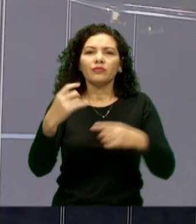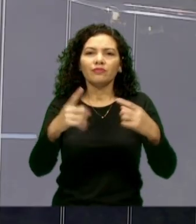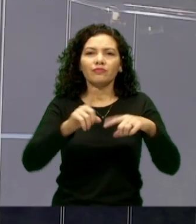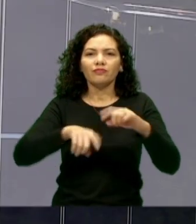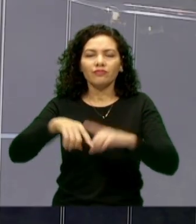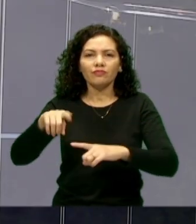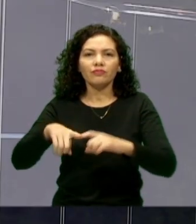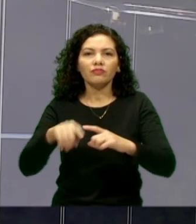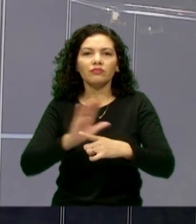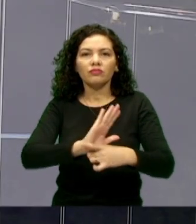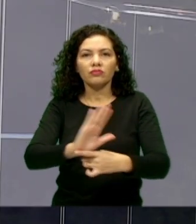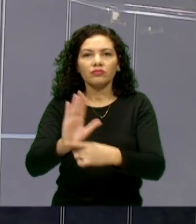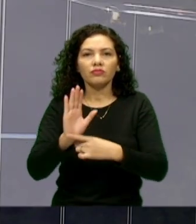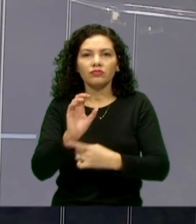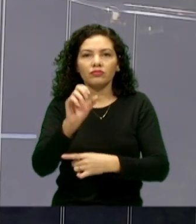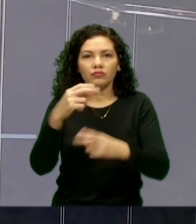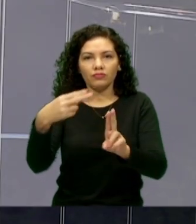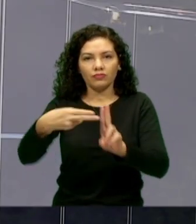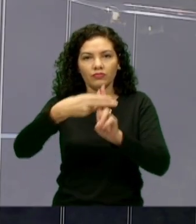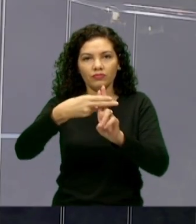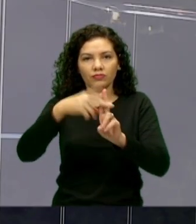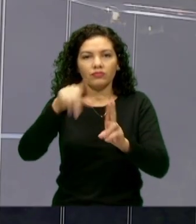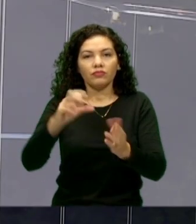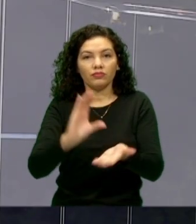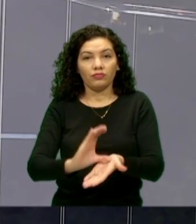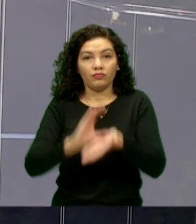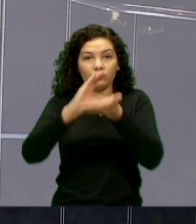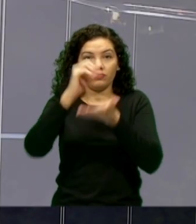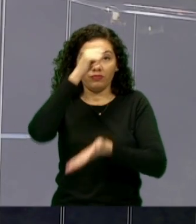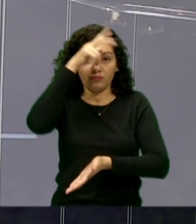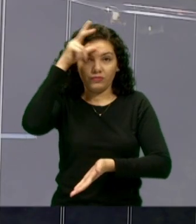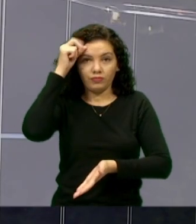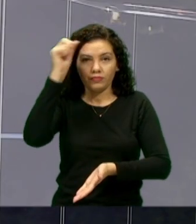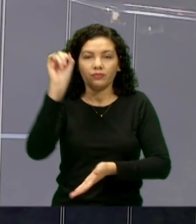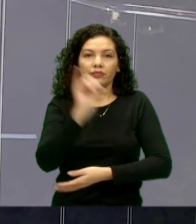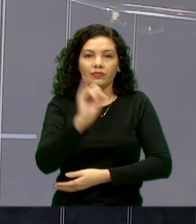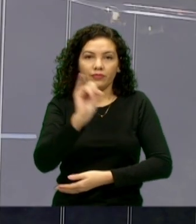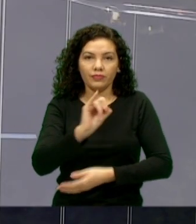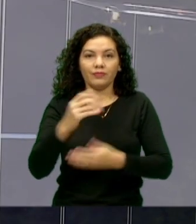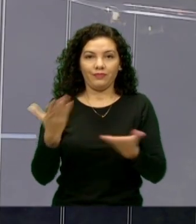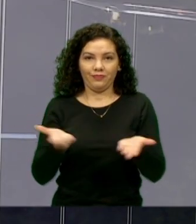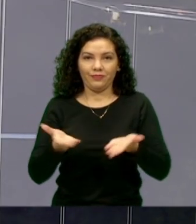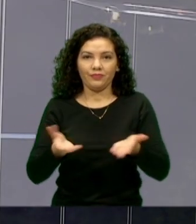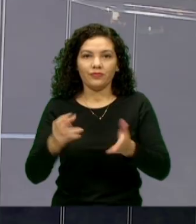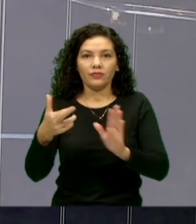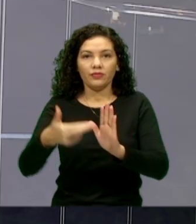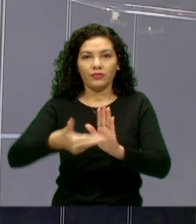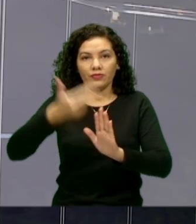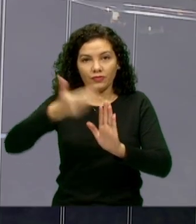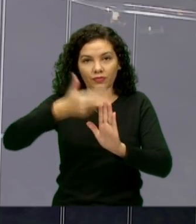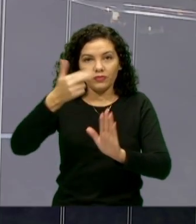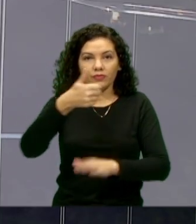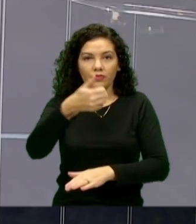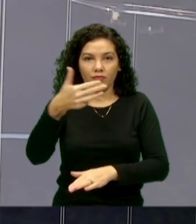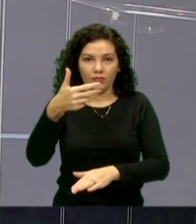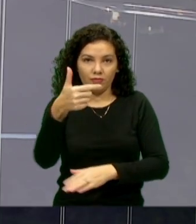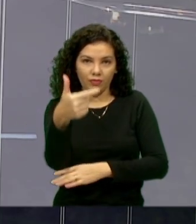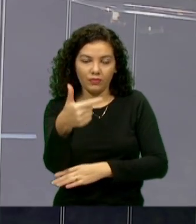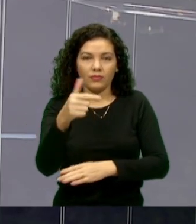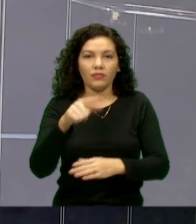Sistema Único de Saúde é o Conselho Municipal de Saúde de Itajaí, que recentemente, por meio da Resolução